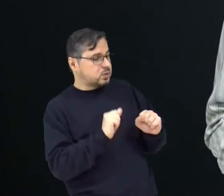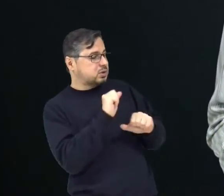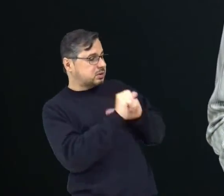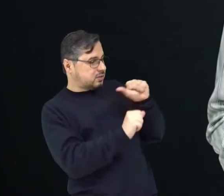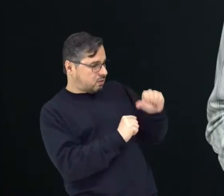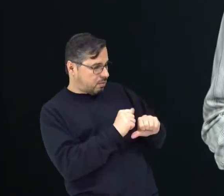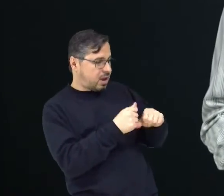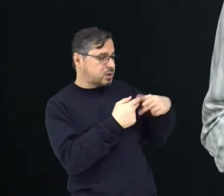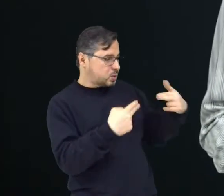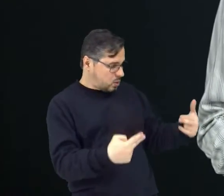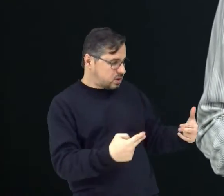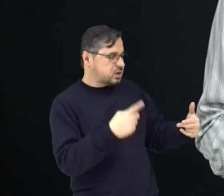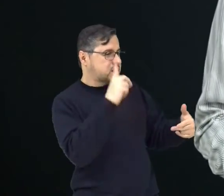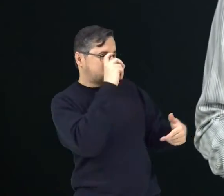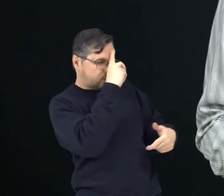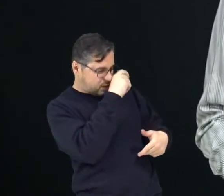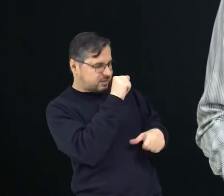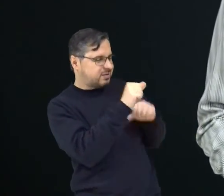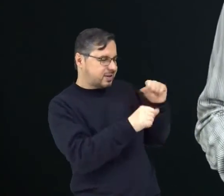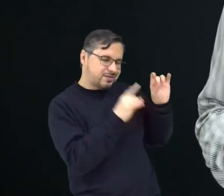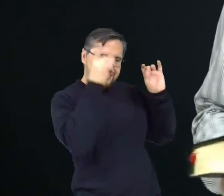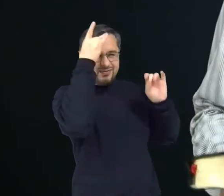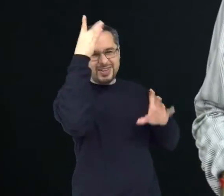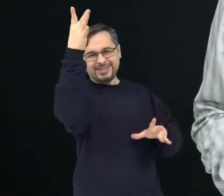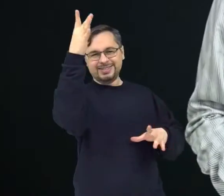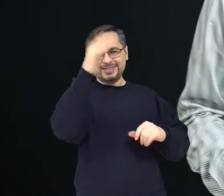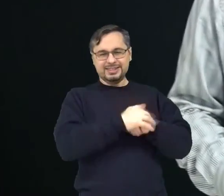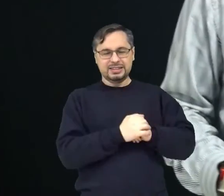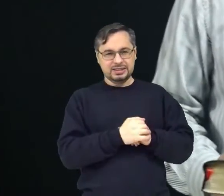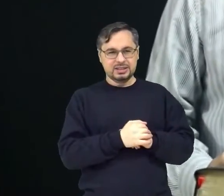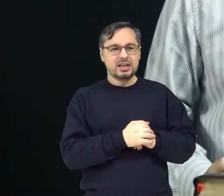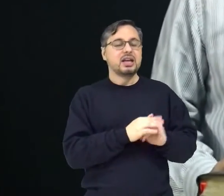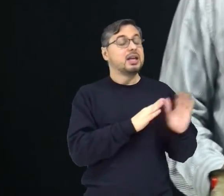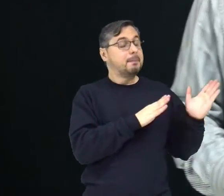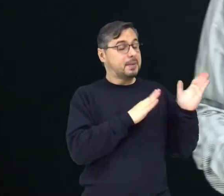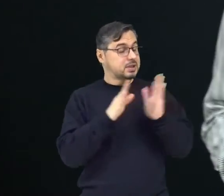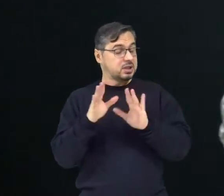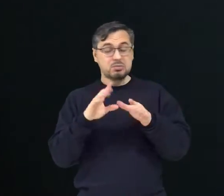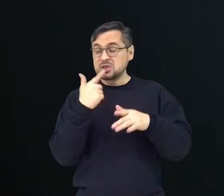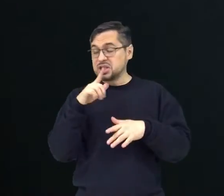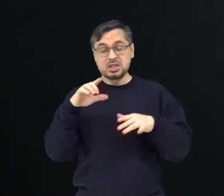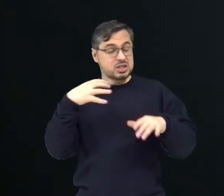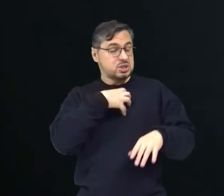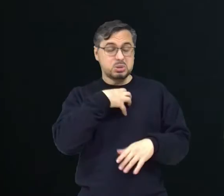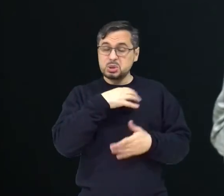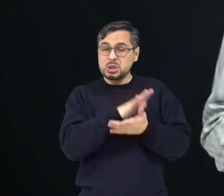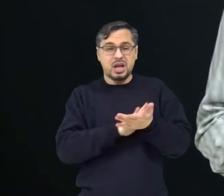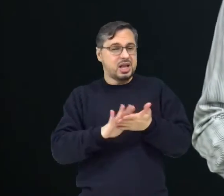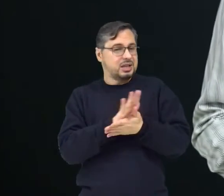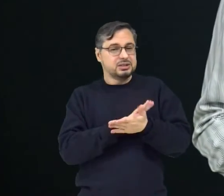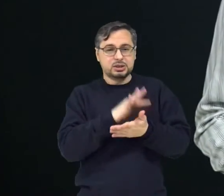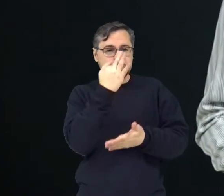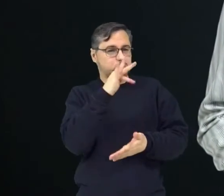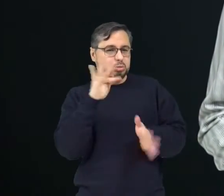situações difíceis em situações fáceis e assim passarmos incólumes a todas as circunstâncias